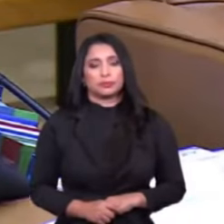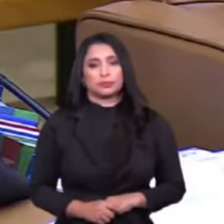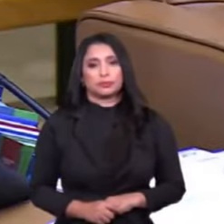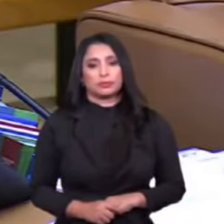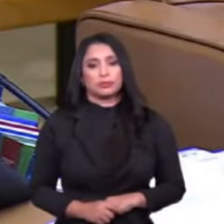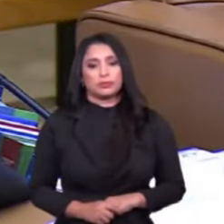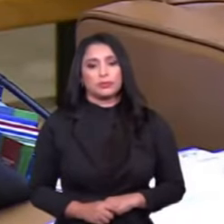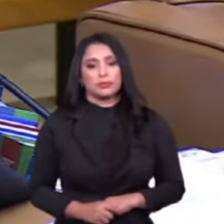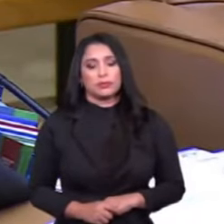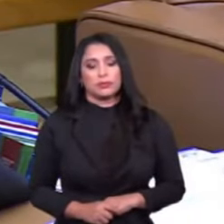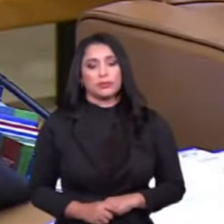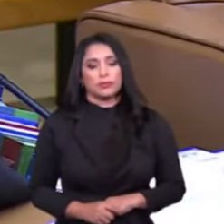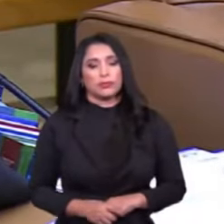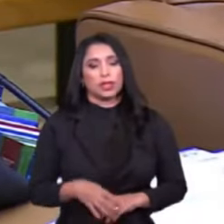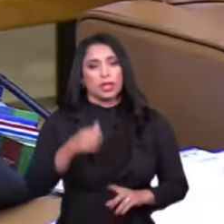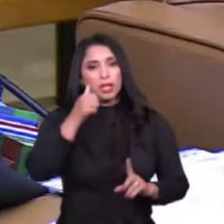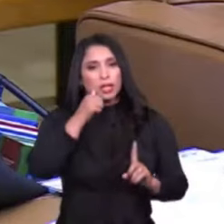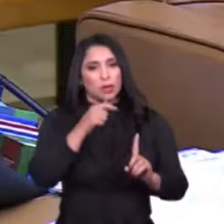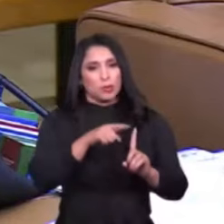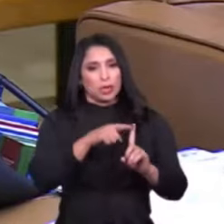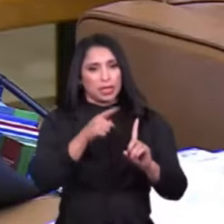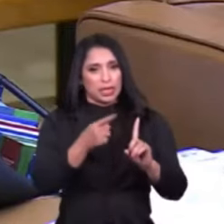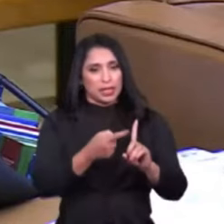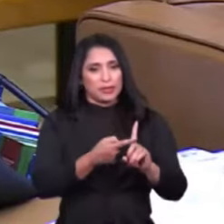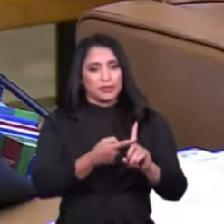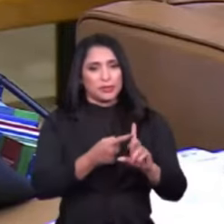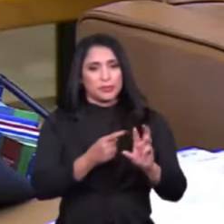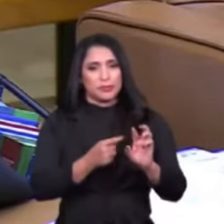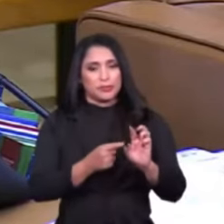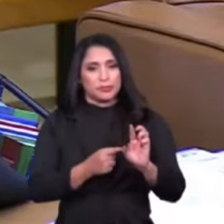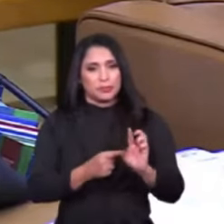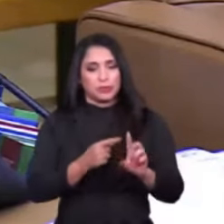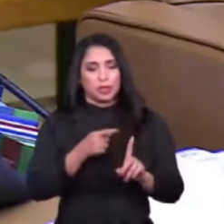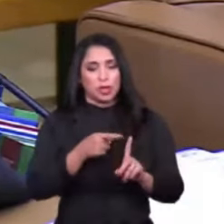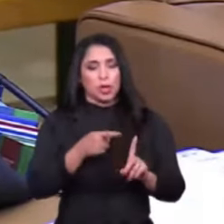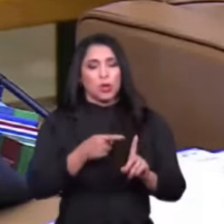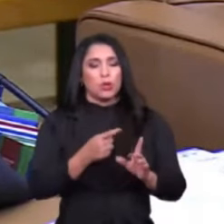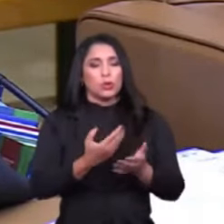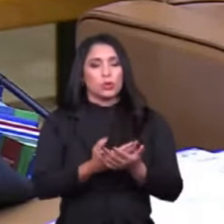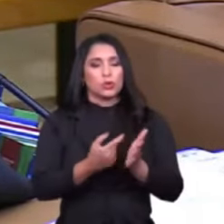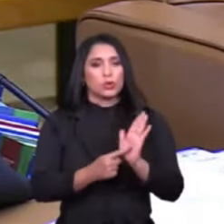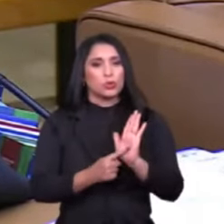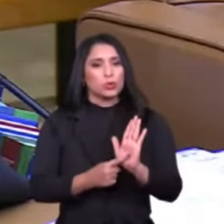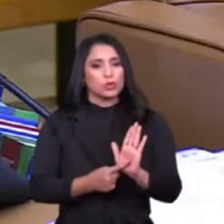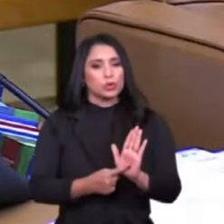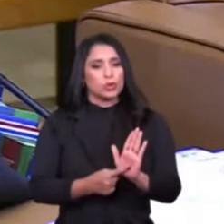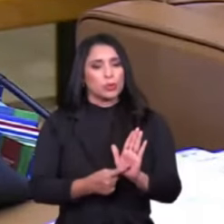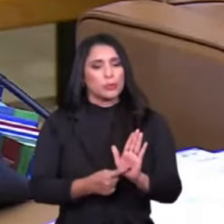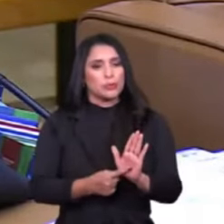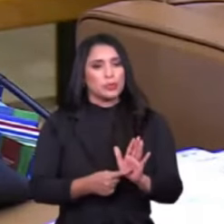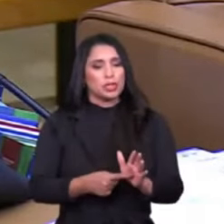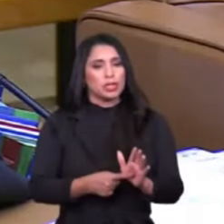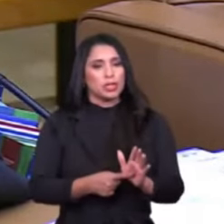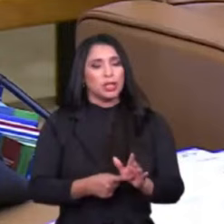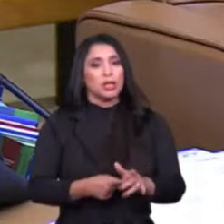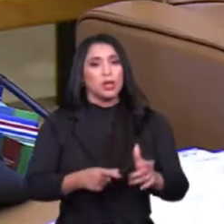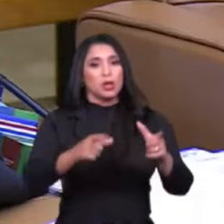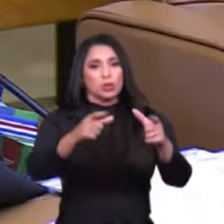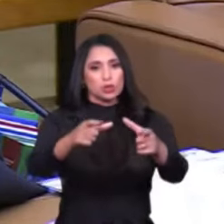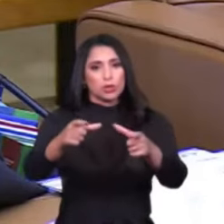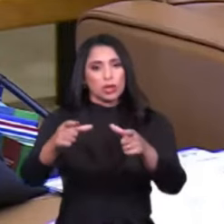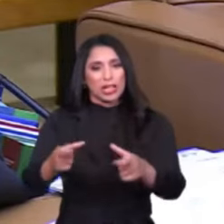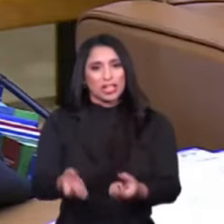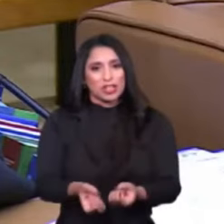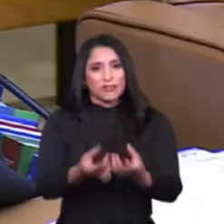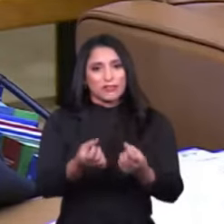Ainda no caso de gestantes. No caso de gestantes, um estudo apontou que 70% dos locais de venda